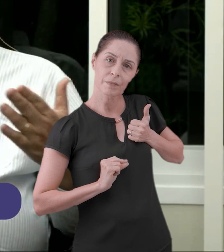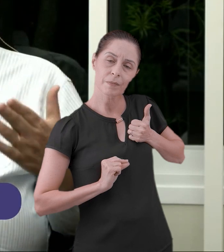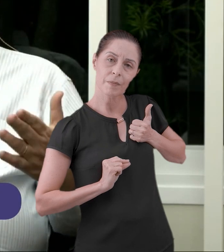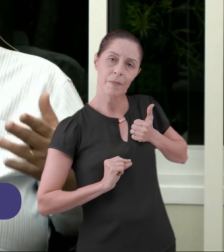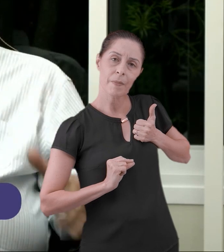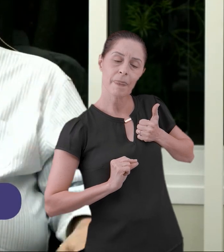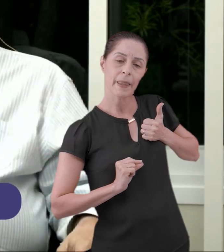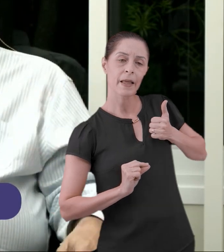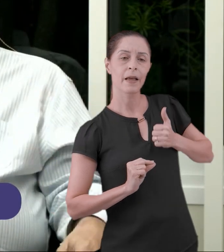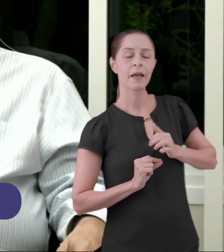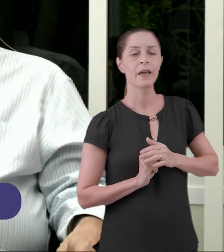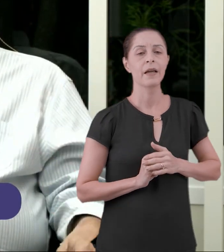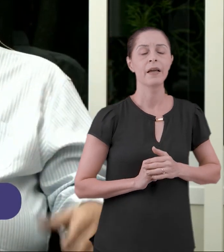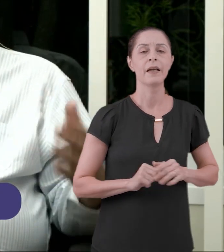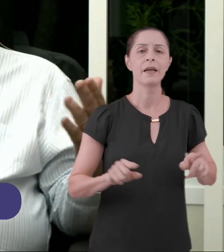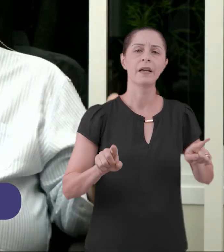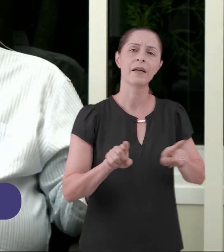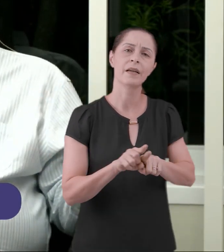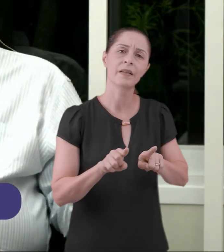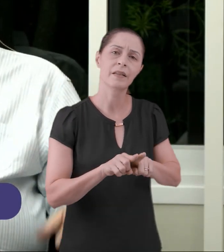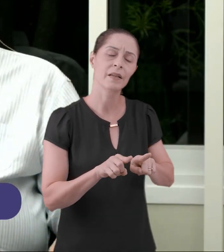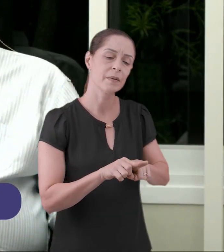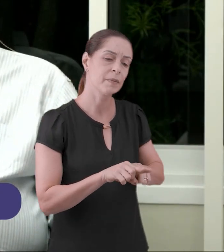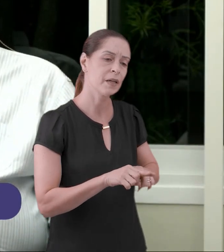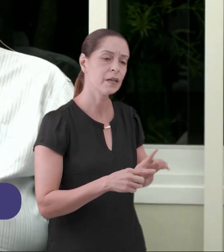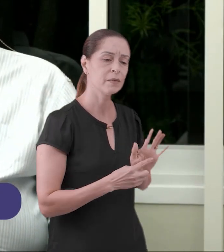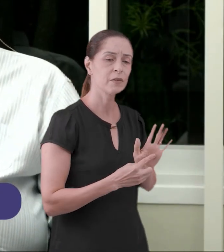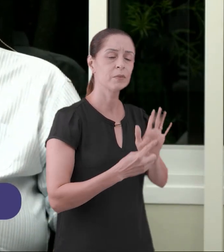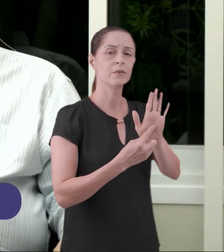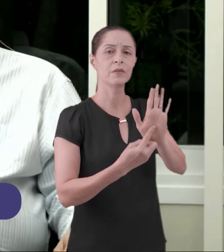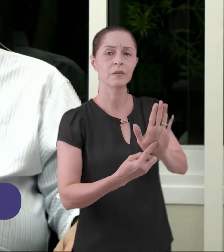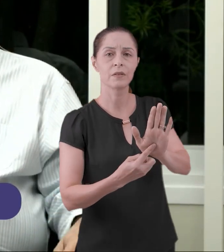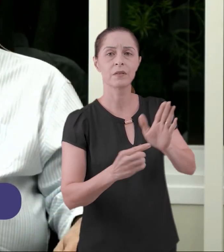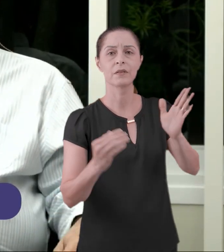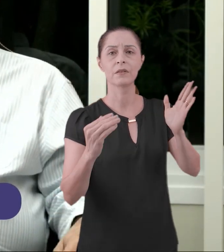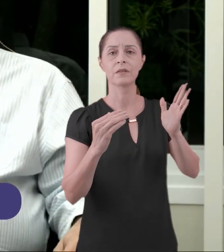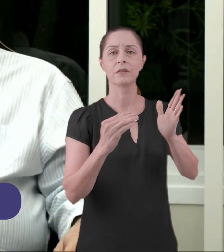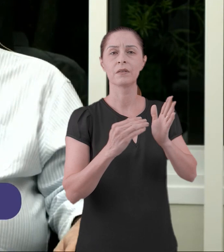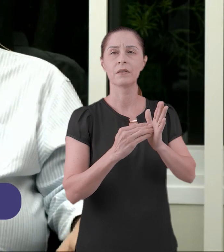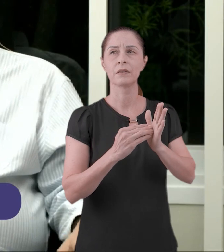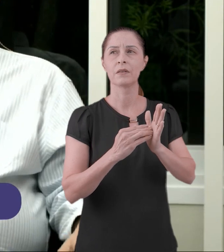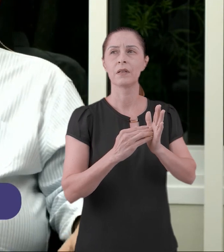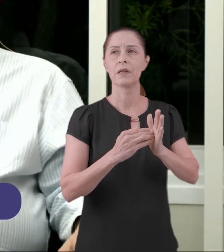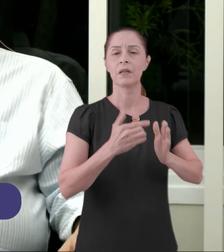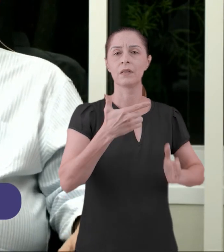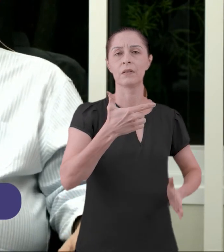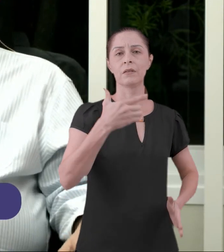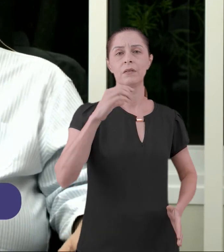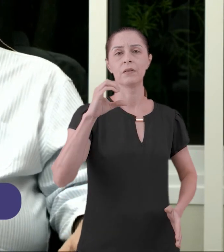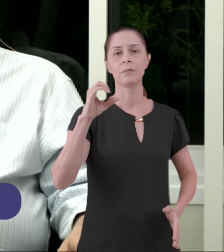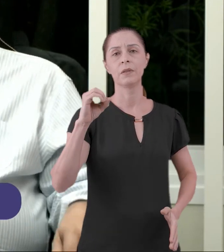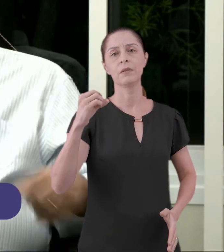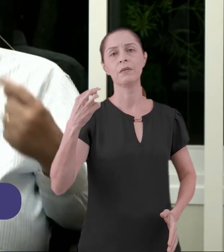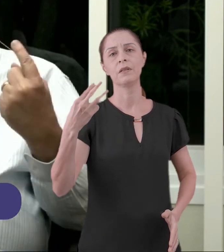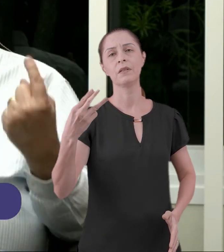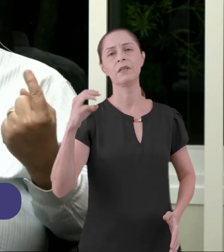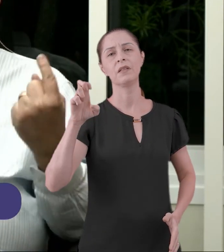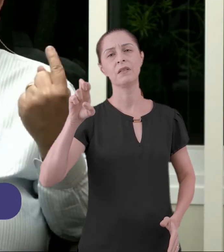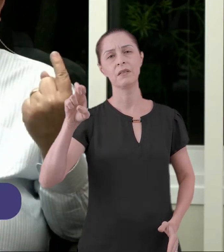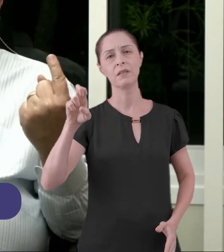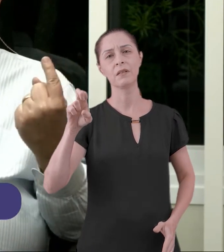há um dado estatístico que eu fiquei assim observando, é que até 2035, de